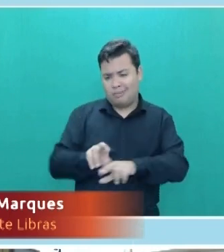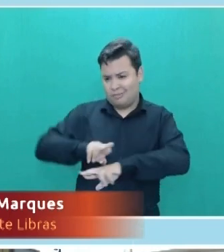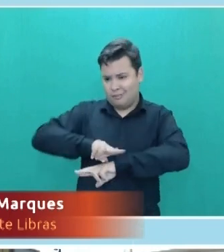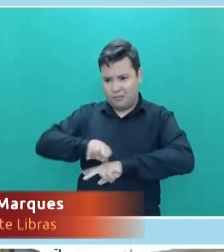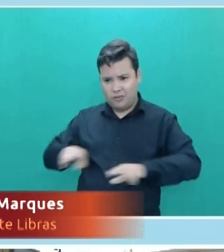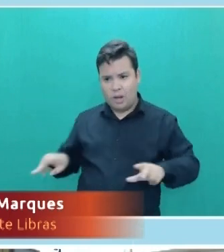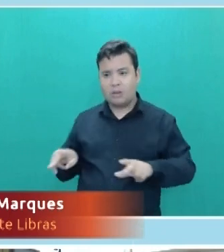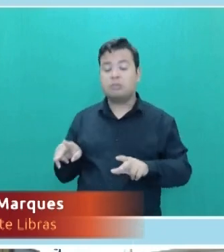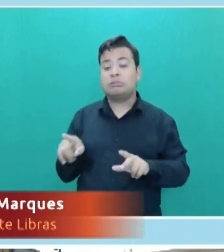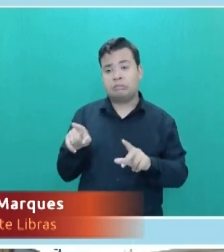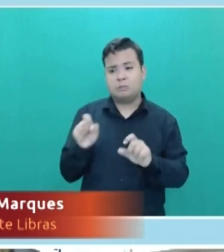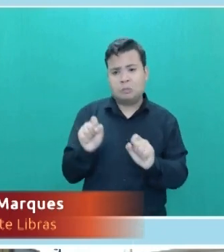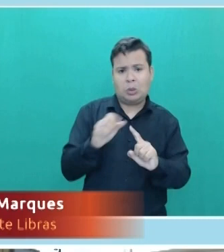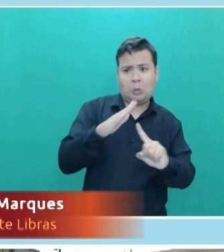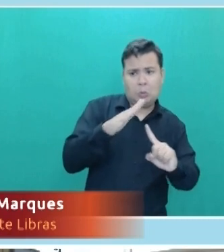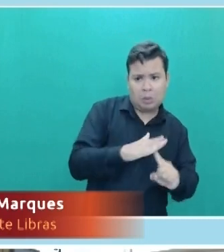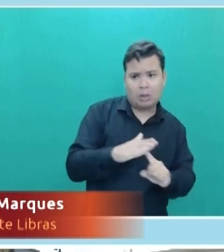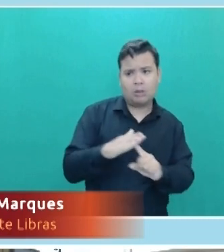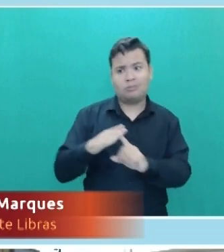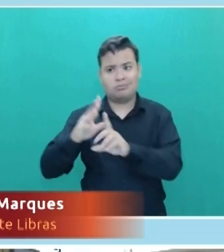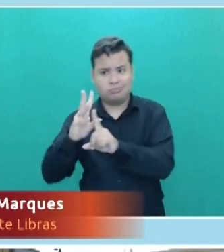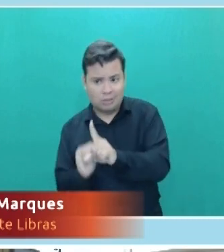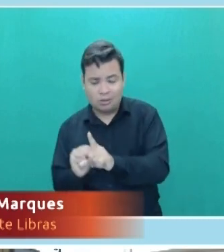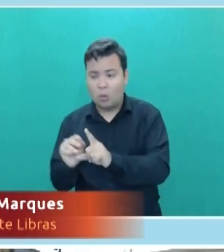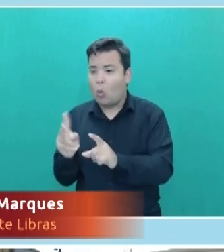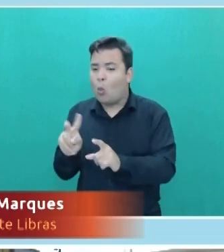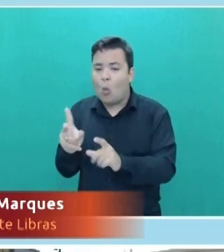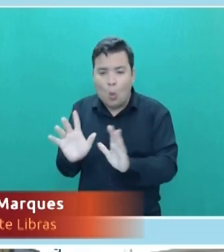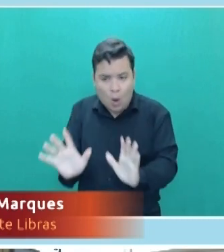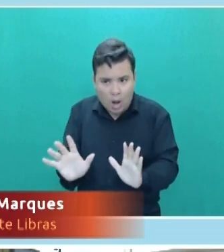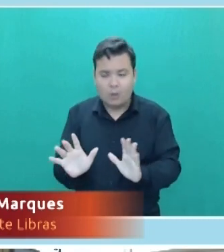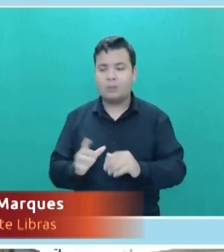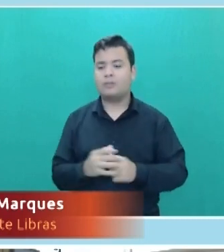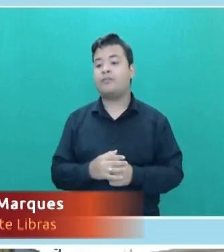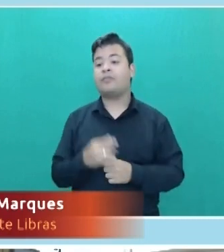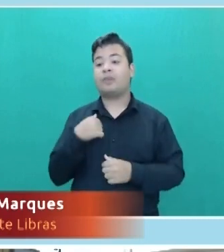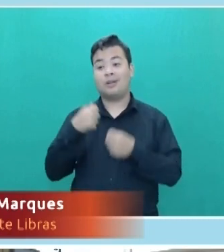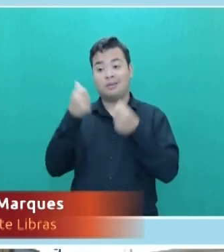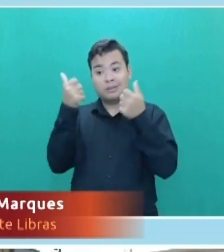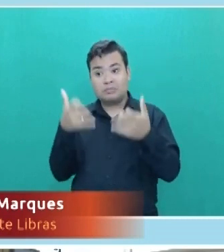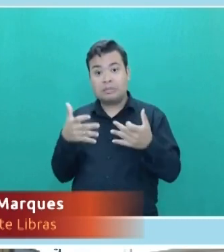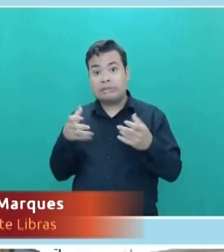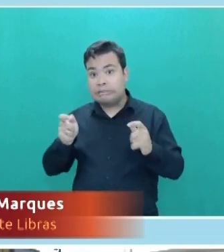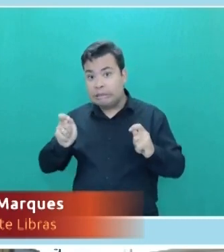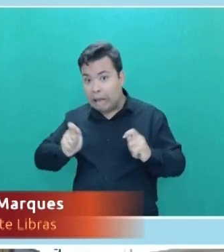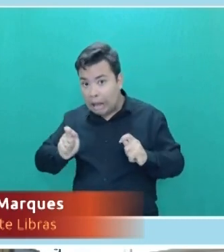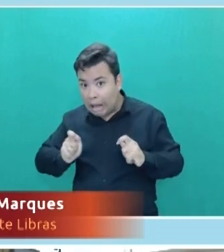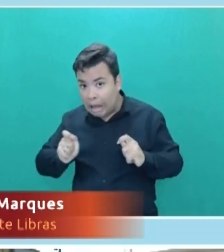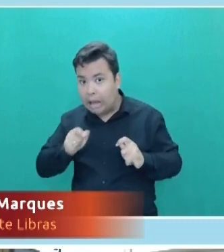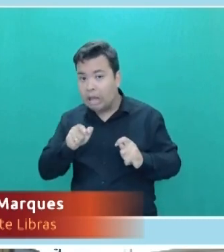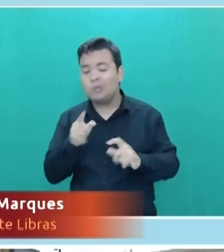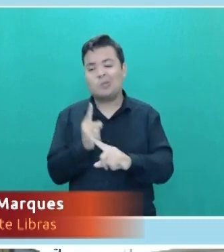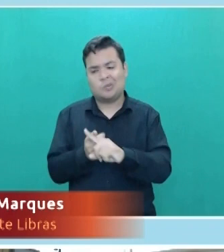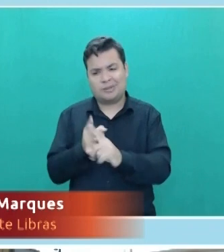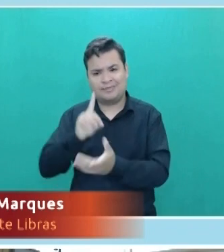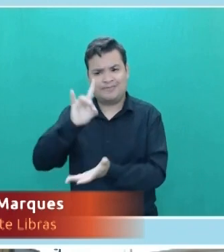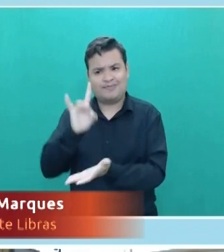assédio sexual quanto moral, e aí eu falo dentro do possível, né? Porque há um lapso muito